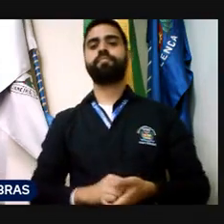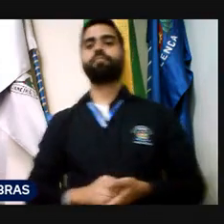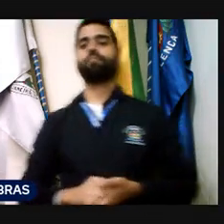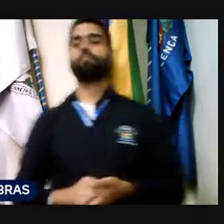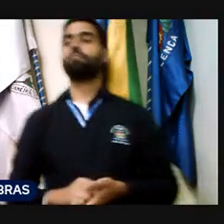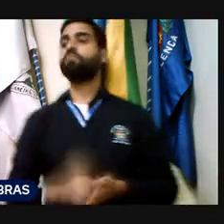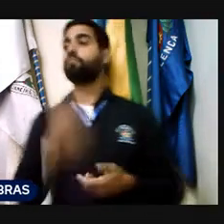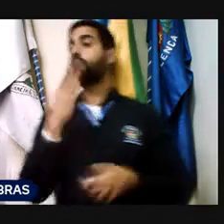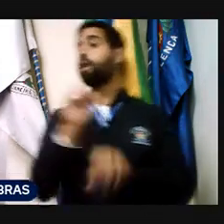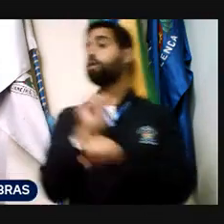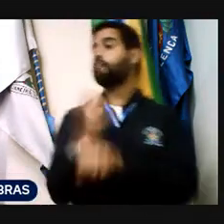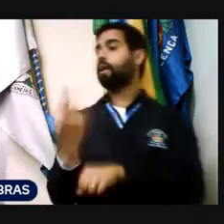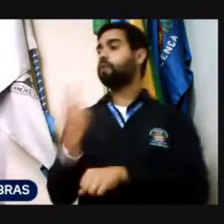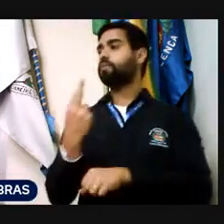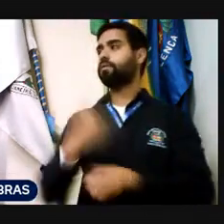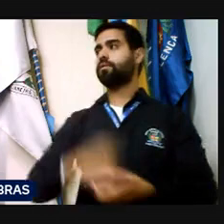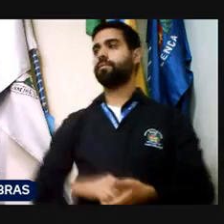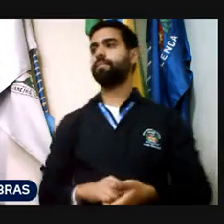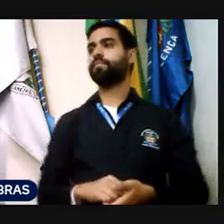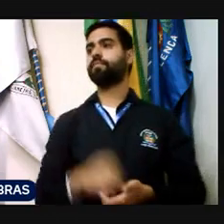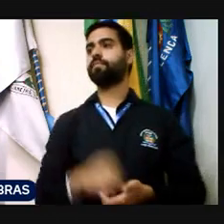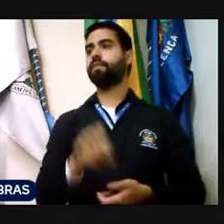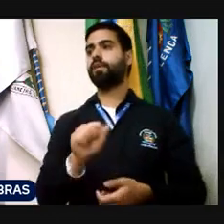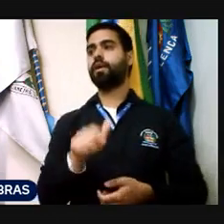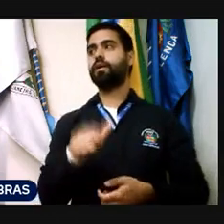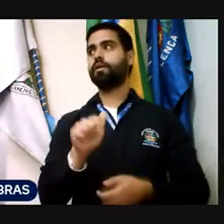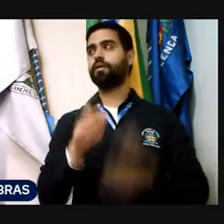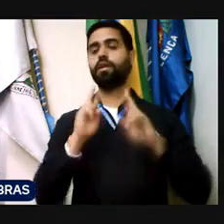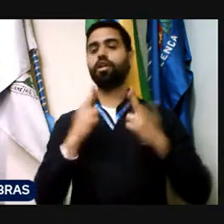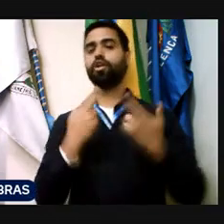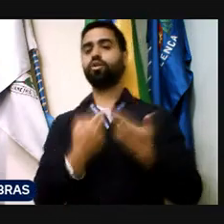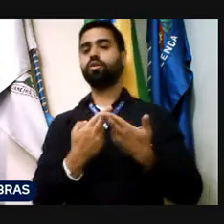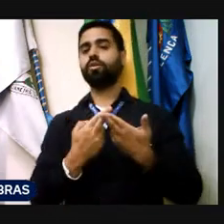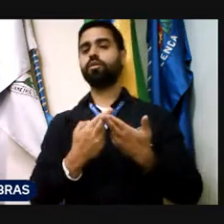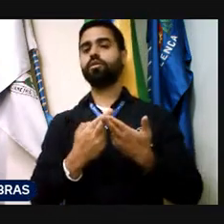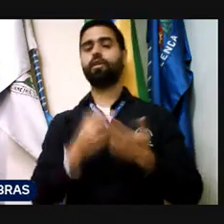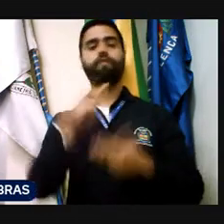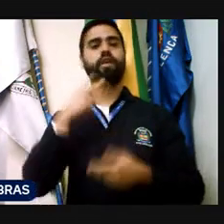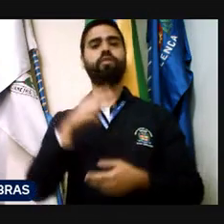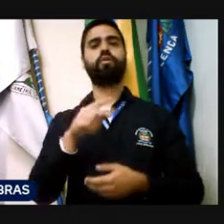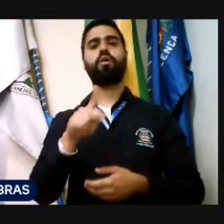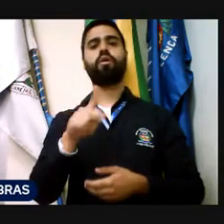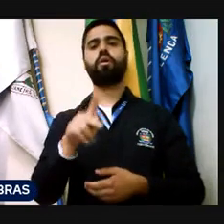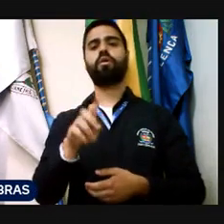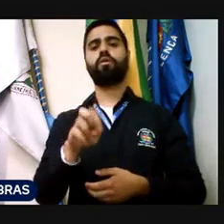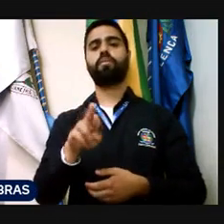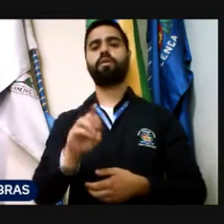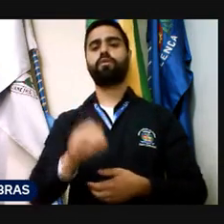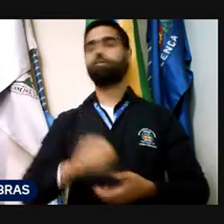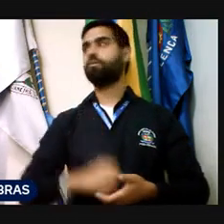consideração, pede espera de deferimento. Sala das sessões, 3 de agosto de 2021, vereador Pedro Graça.